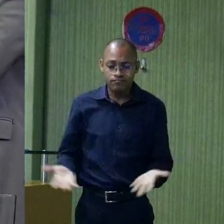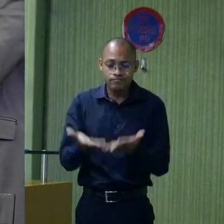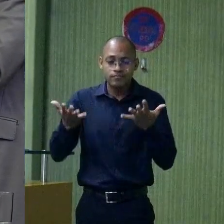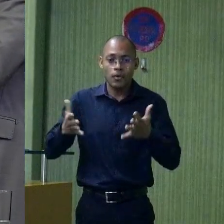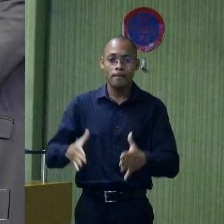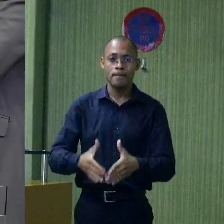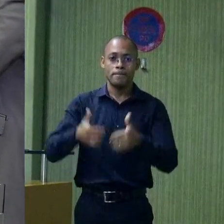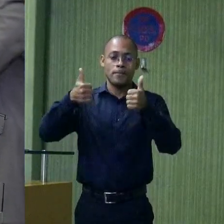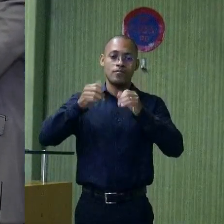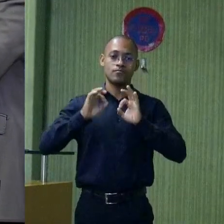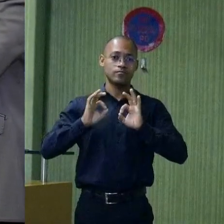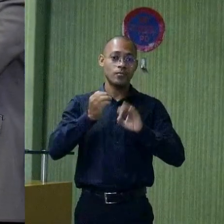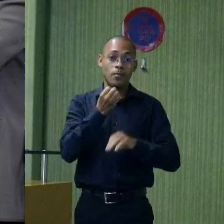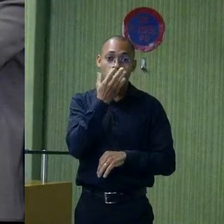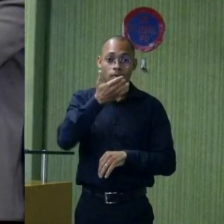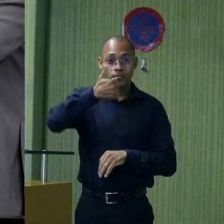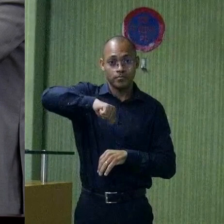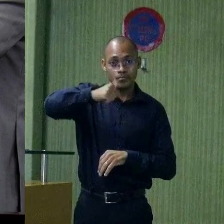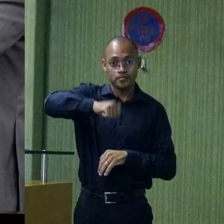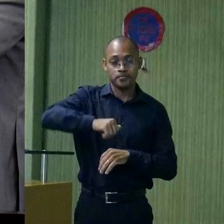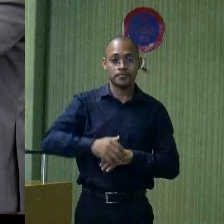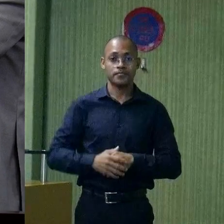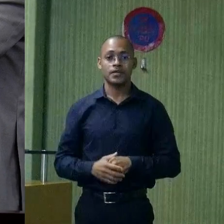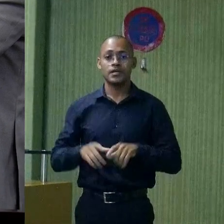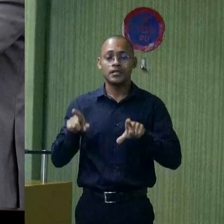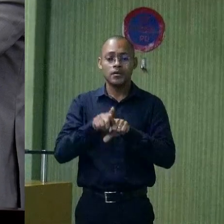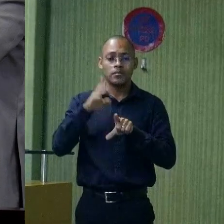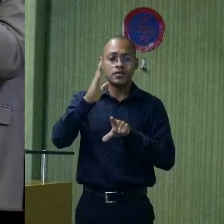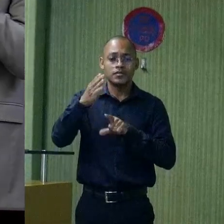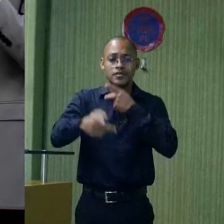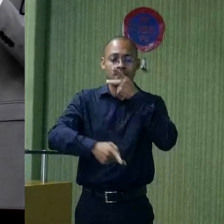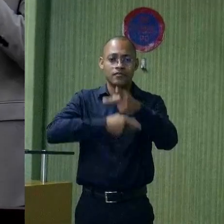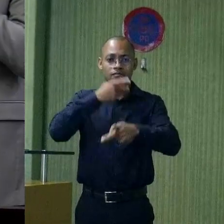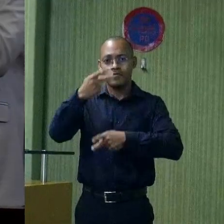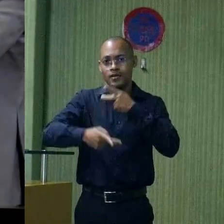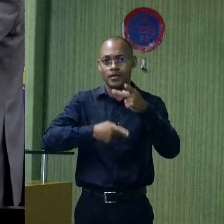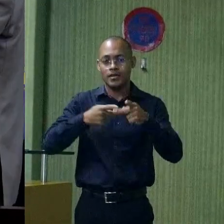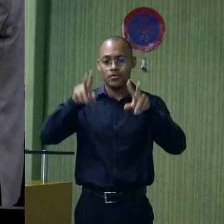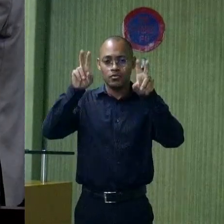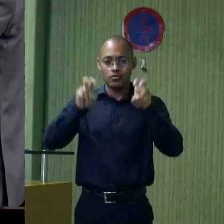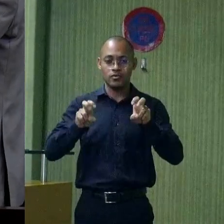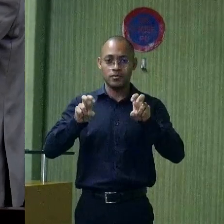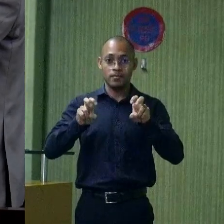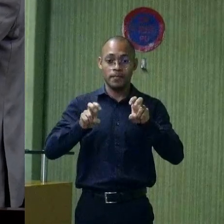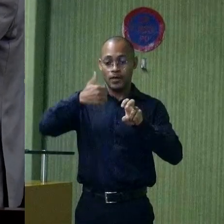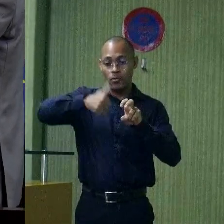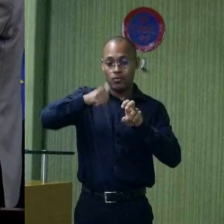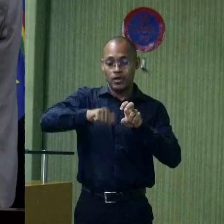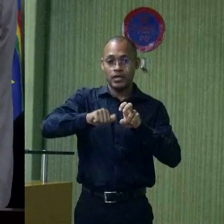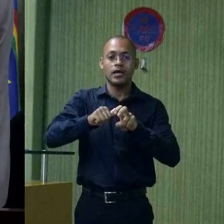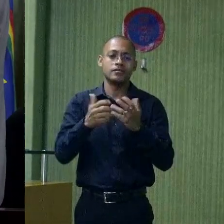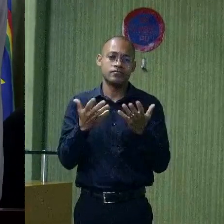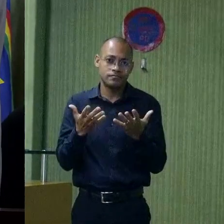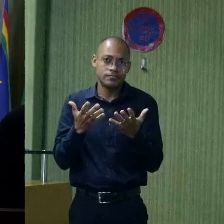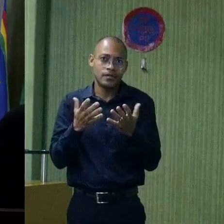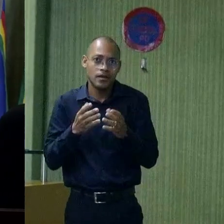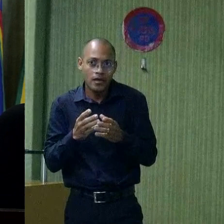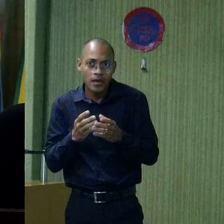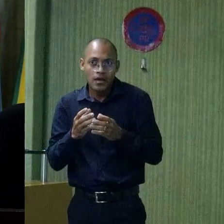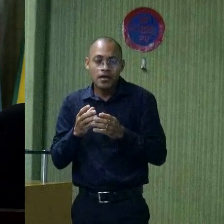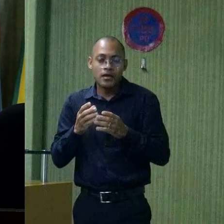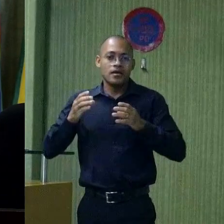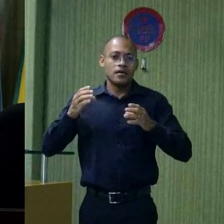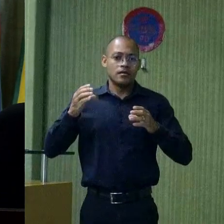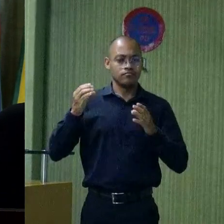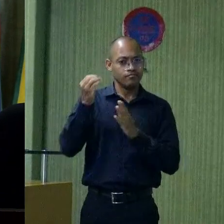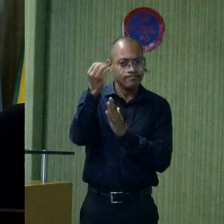qualidade é um é uma como eu disse a educação de qualidade é um termo genérico Mas a gente não pode nunca esquecer que ela é o objetivo é um dos